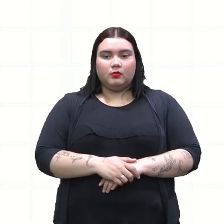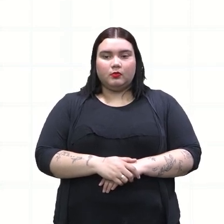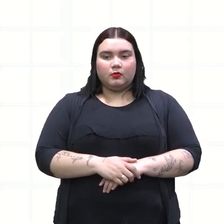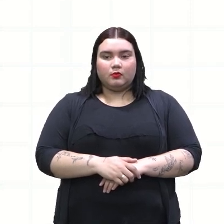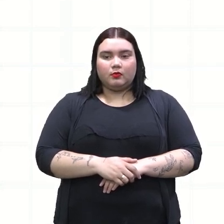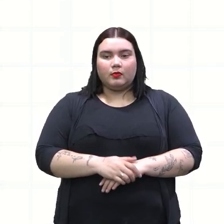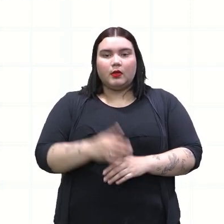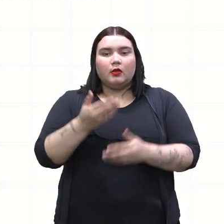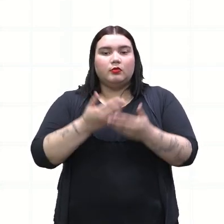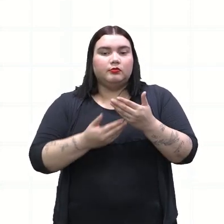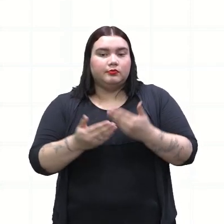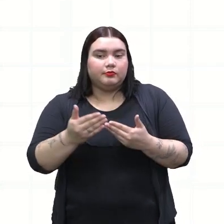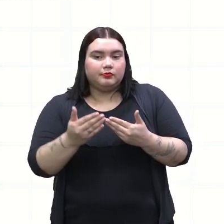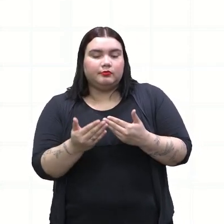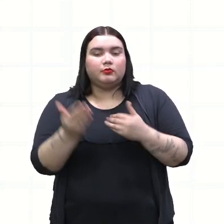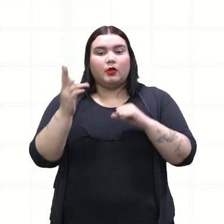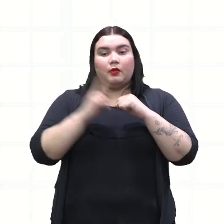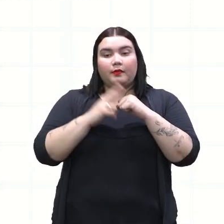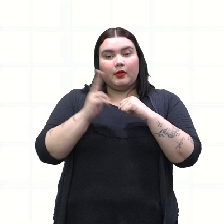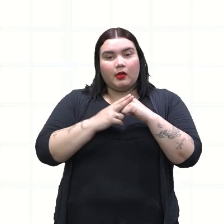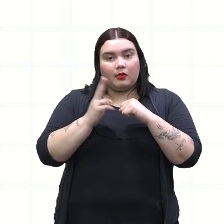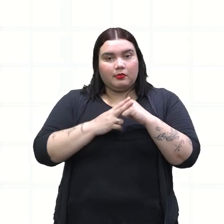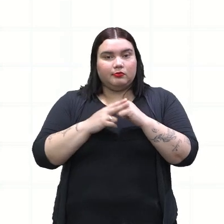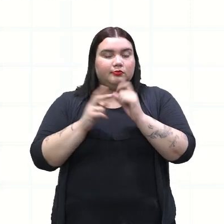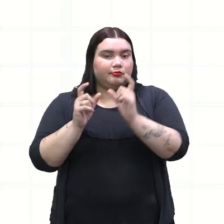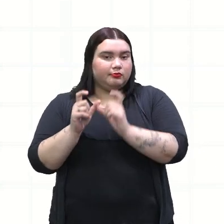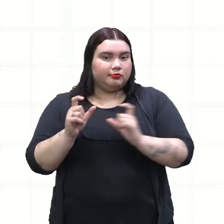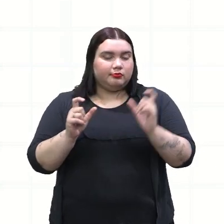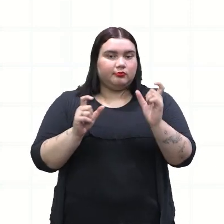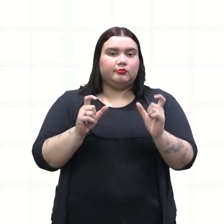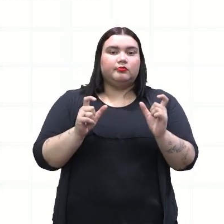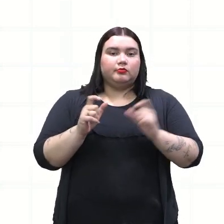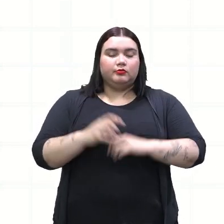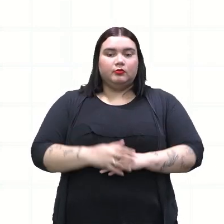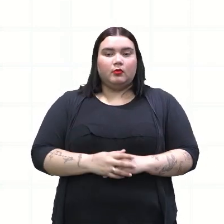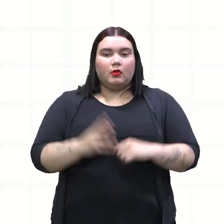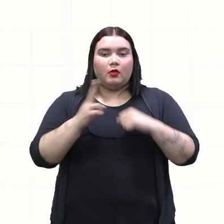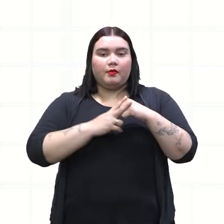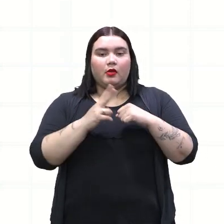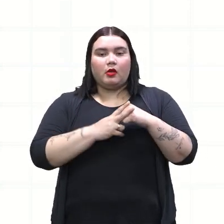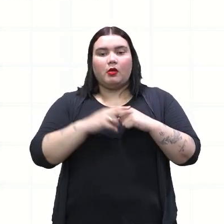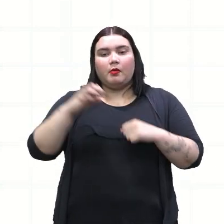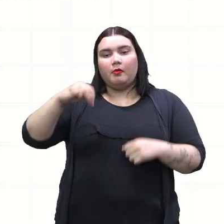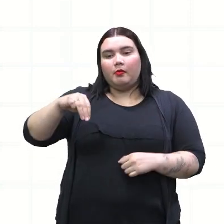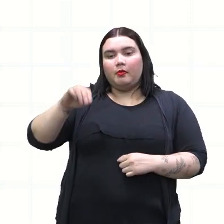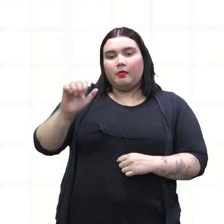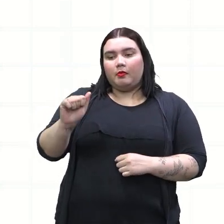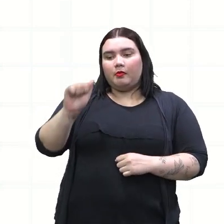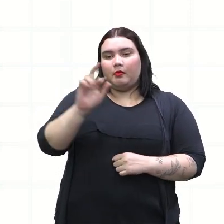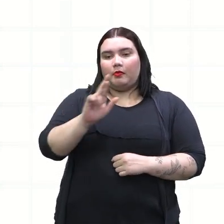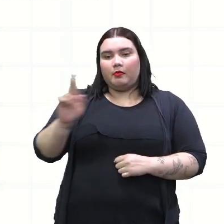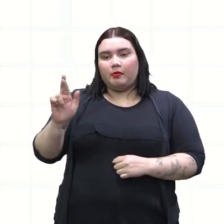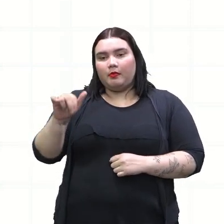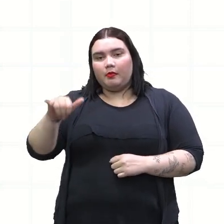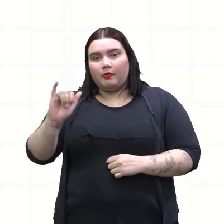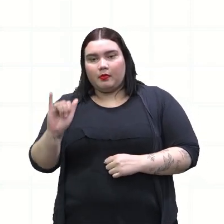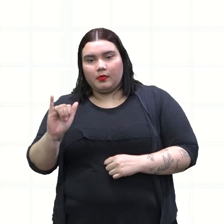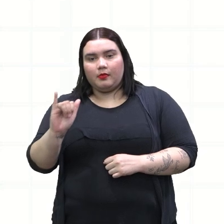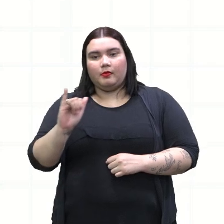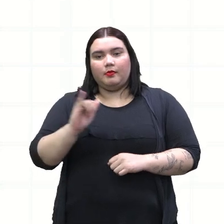Depois quem vem é o verbo, né? O verbo aqui está, ó, marry. Will woman